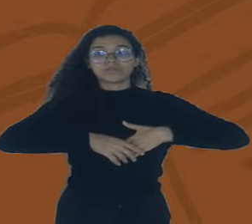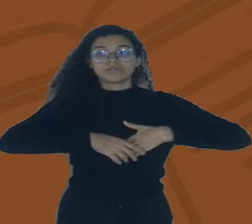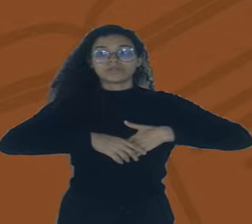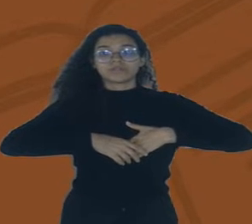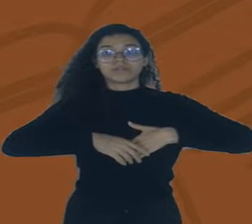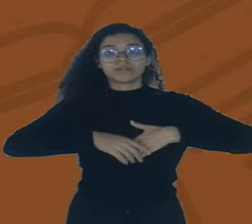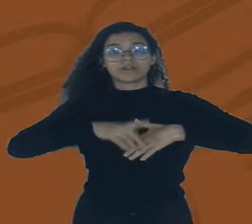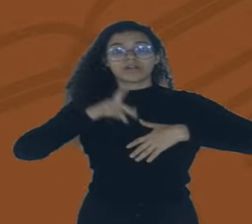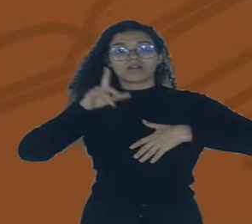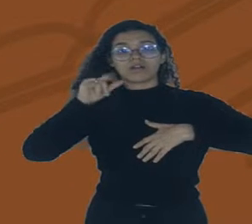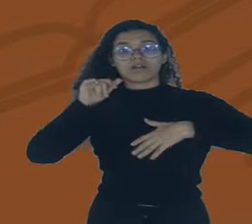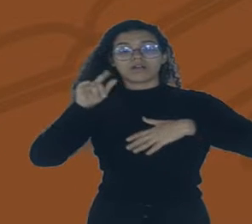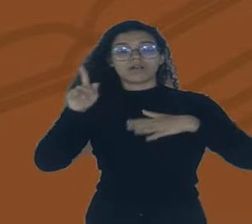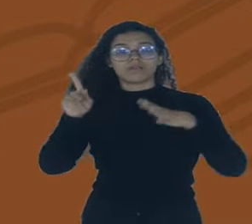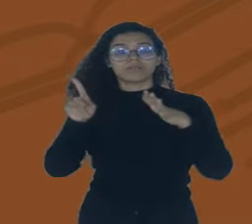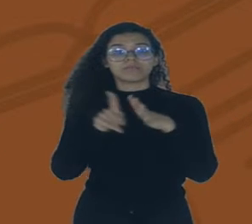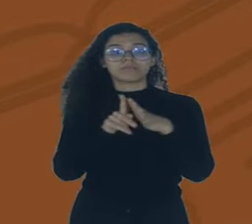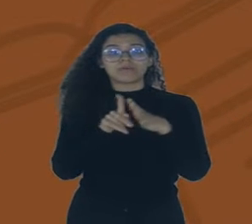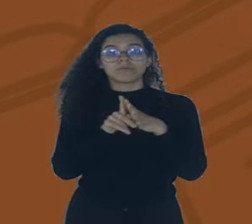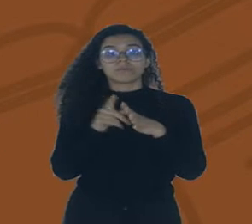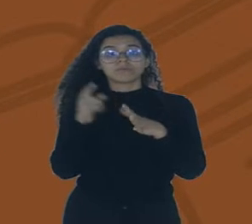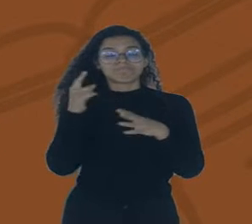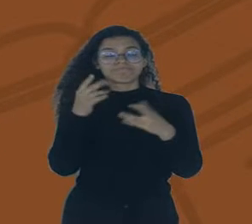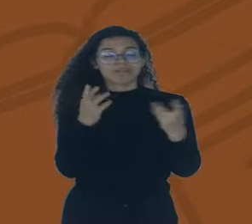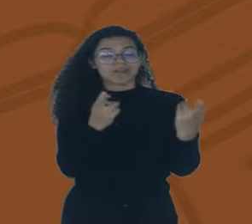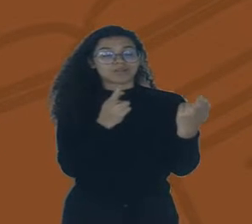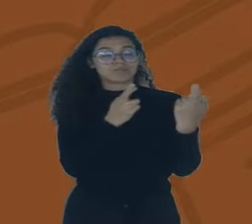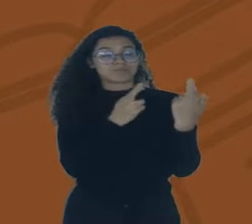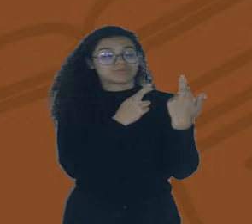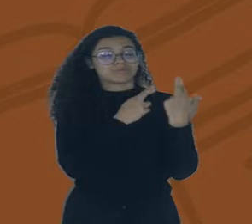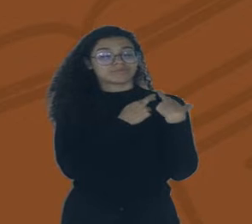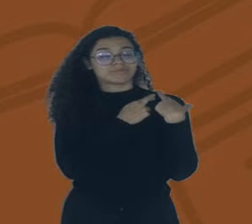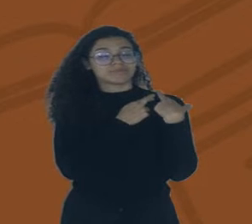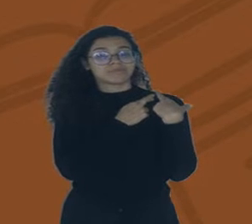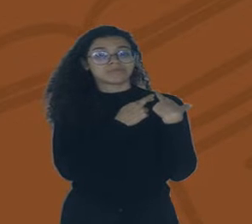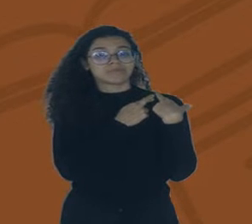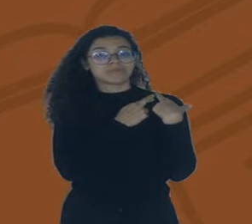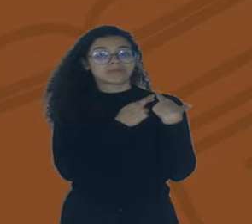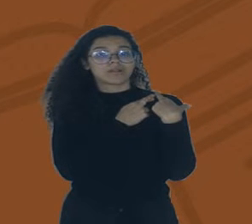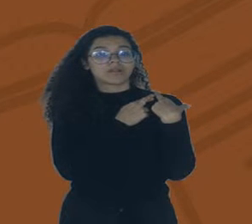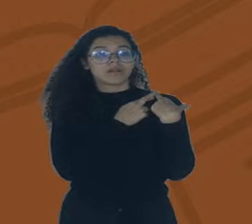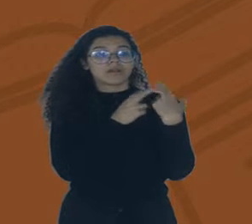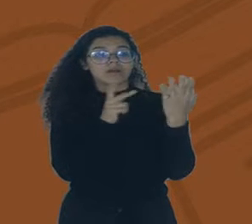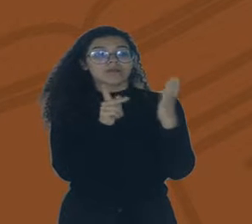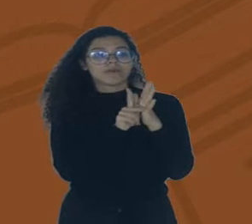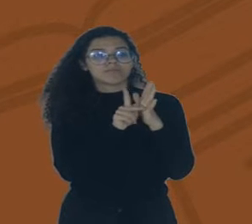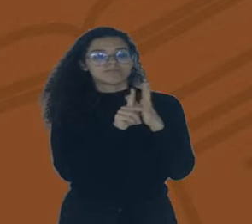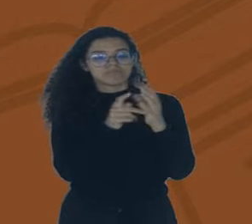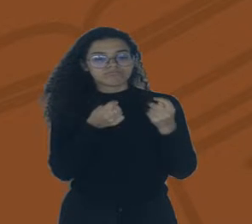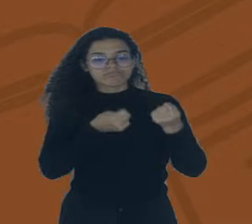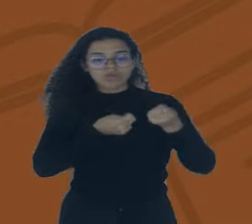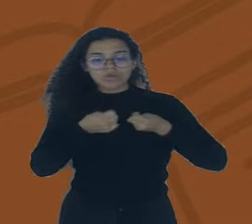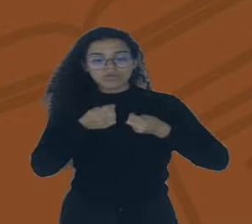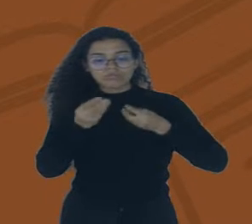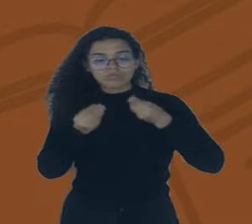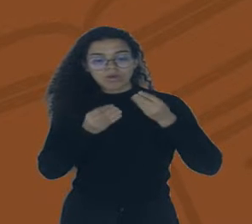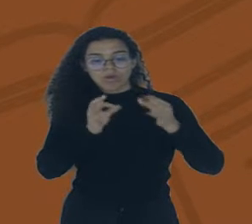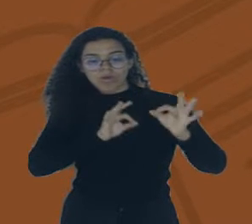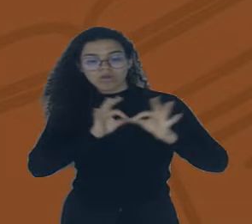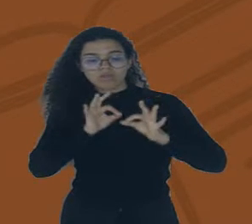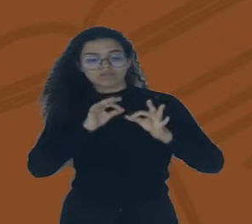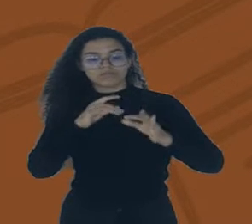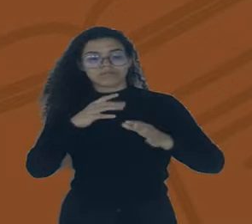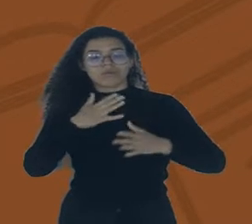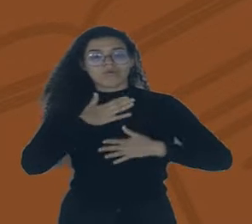é o sistema responsável por controlar a funcionalidade do nosso